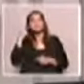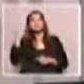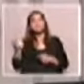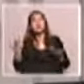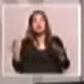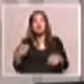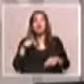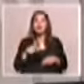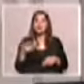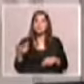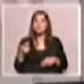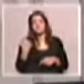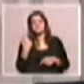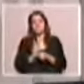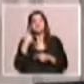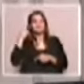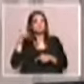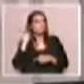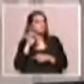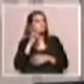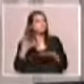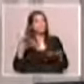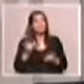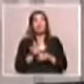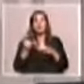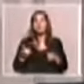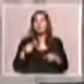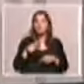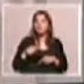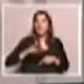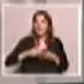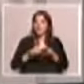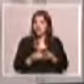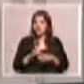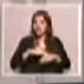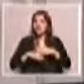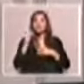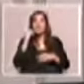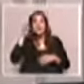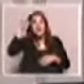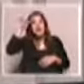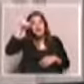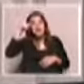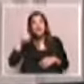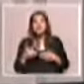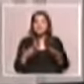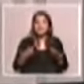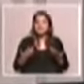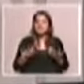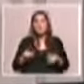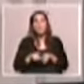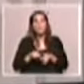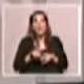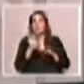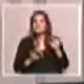aqui é uma particularidade bastante importante, que é o queijo ser feito com leite cru, isto é, o leite não sofre